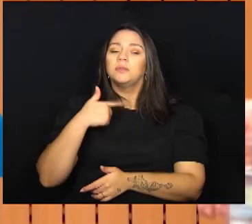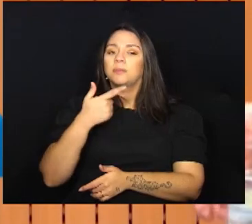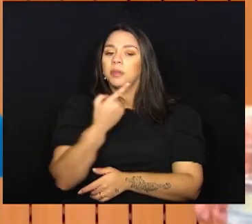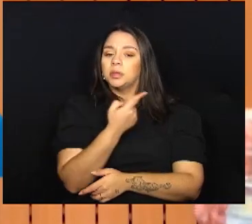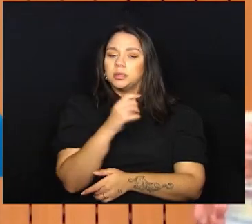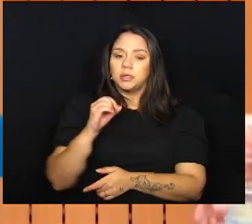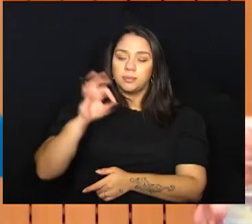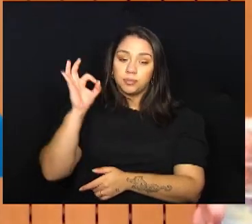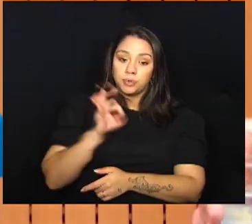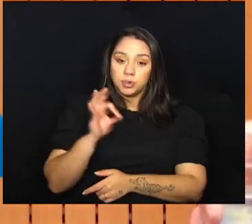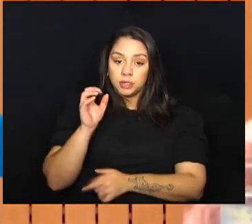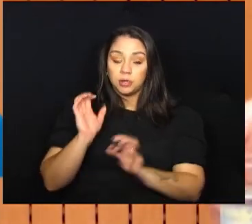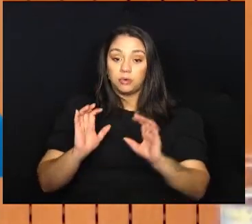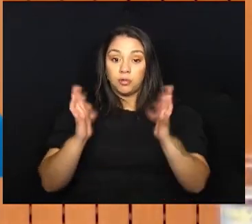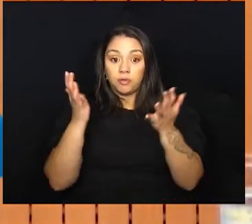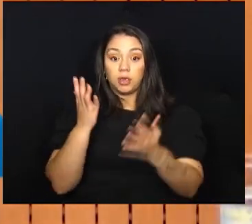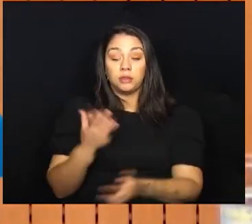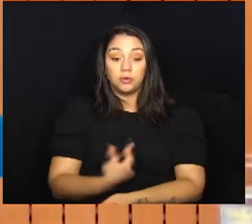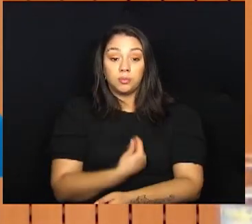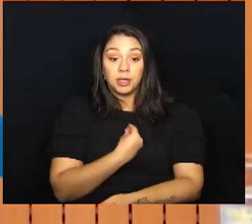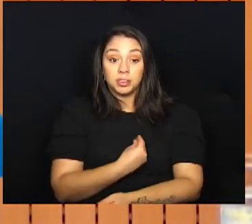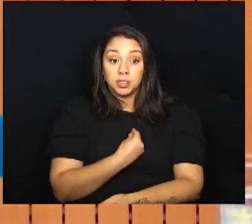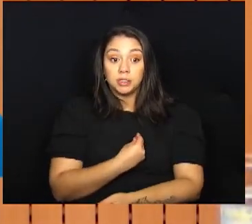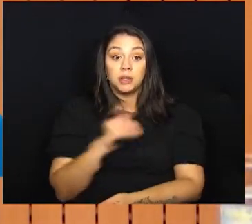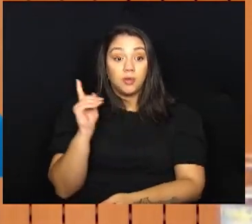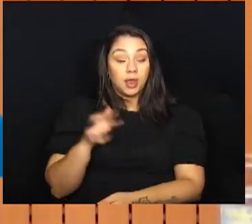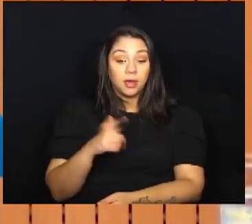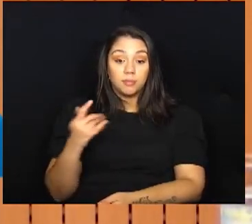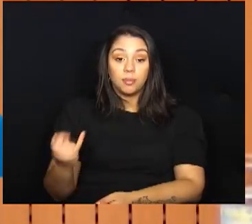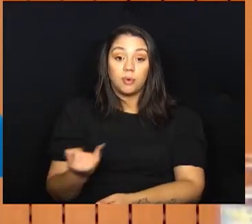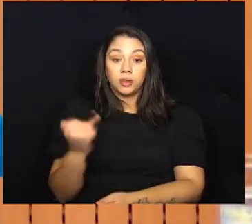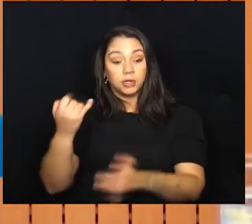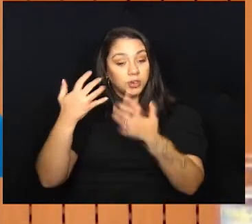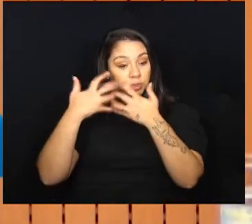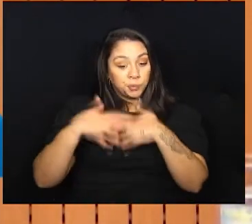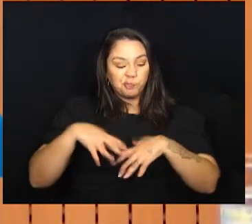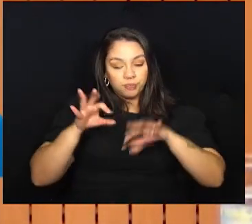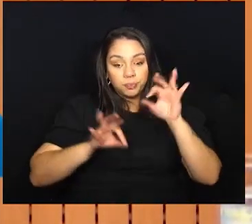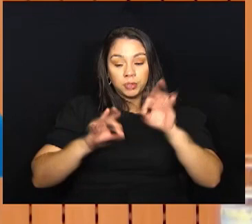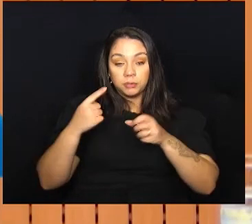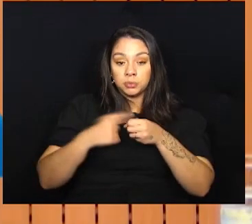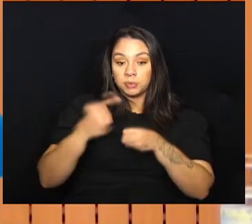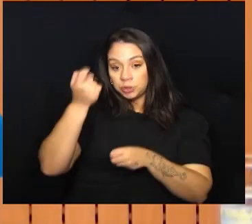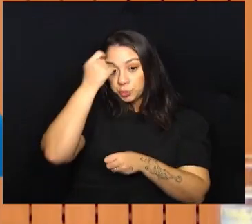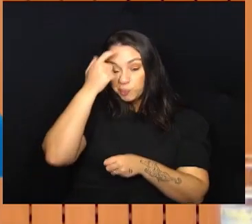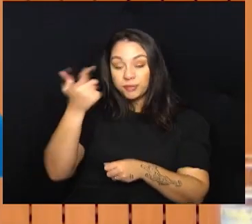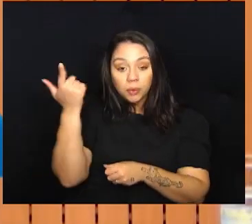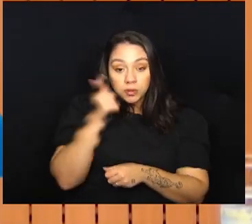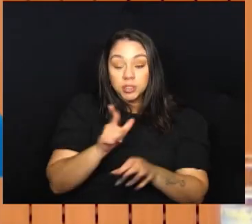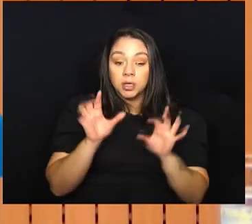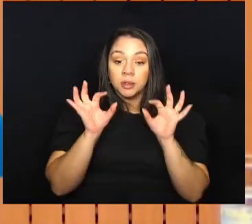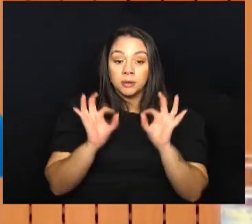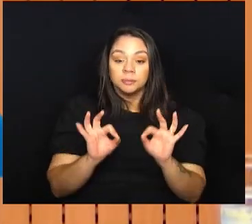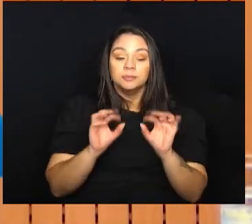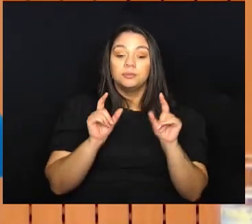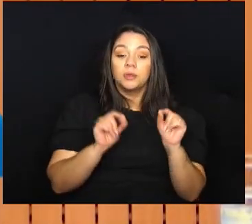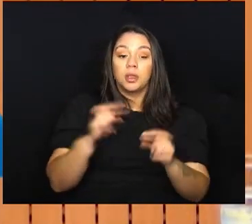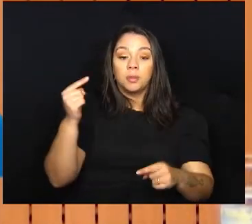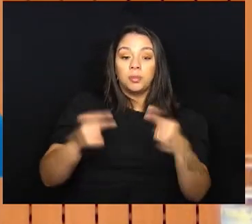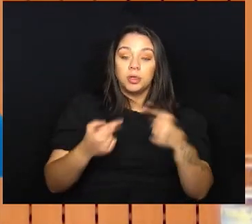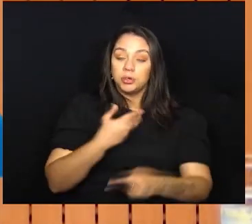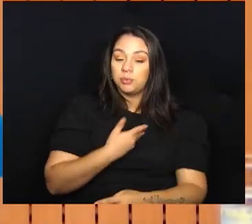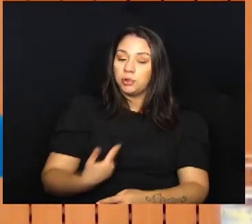eventos presenciais, é fundamental a gente pensar num plano municipal de cultura para que a gente consiga dar vazão para as políticas